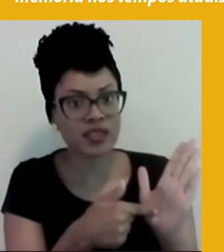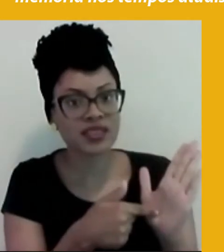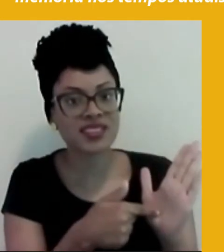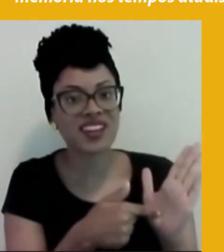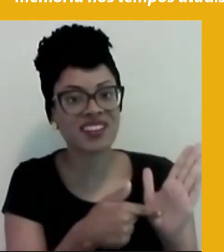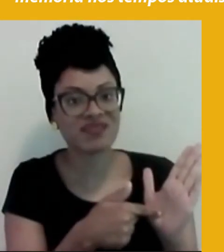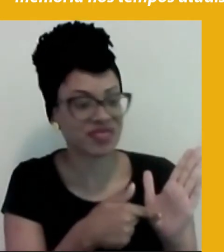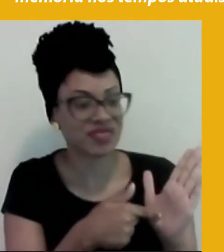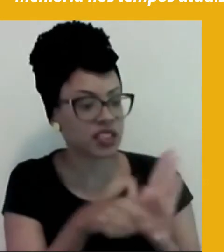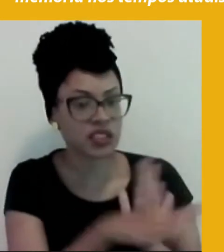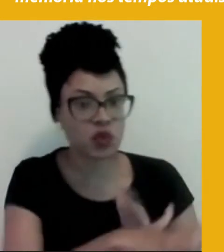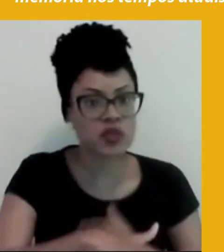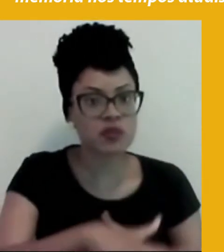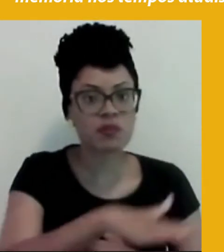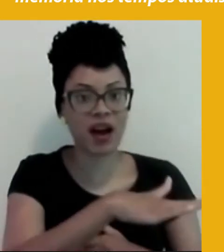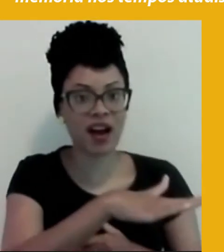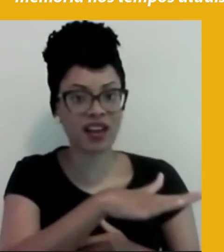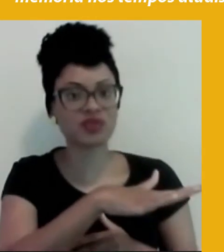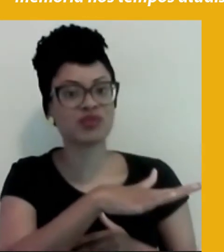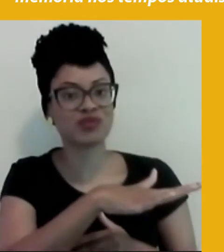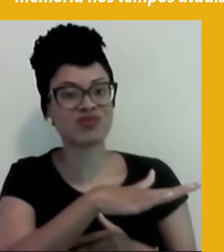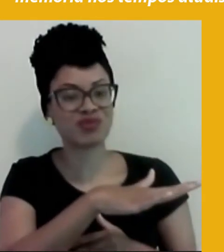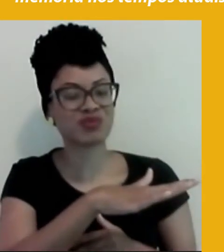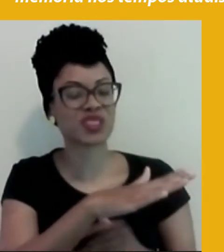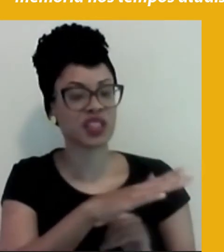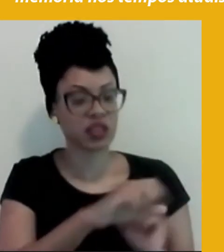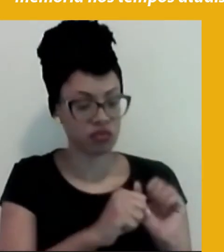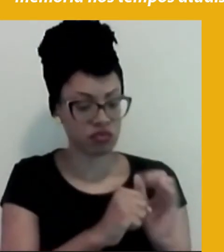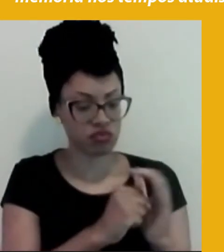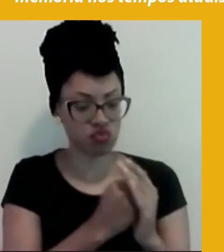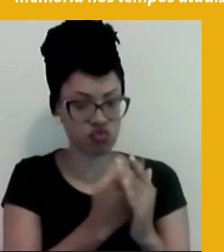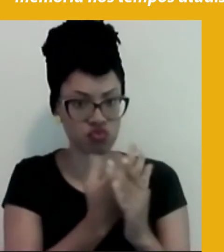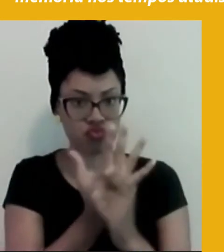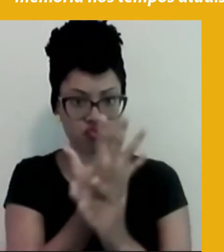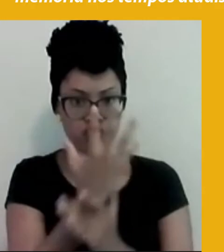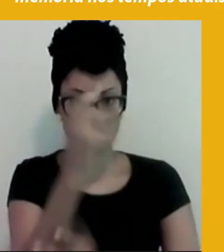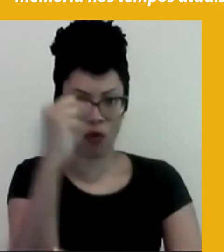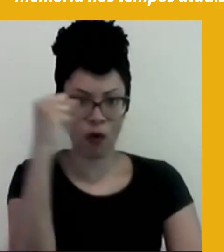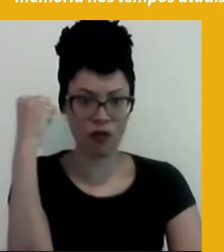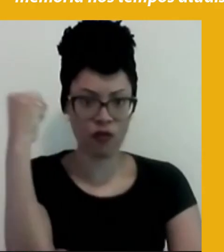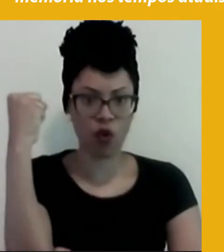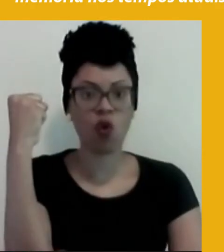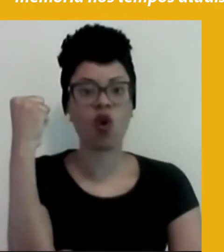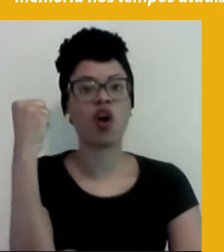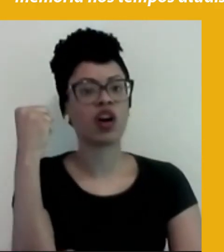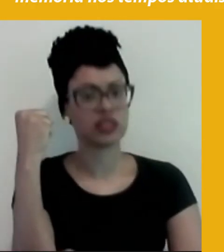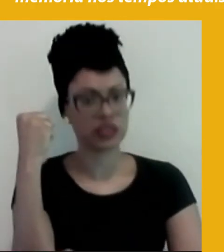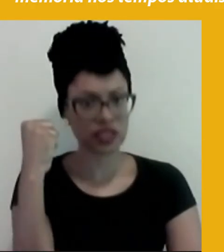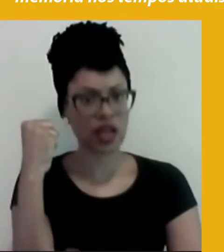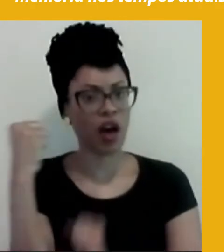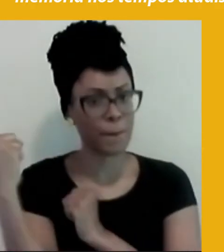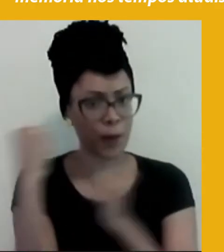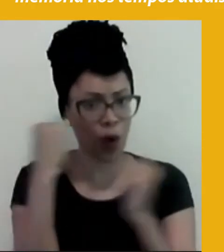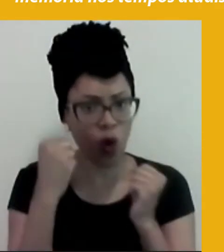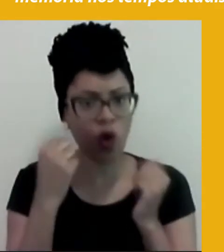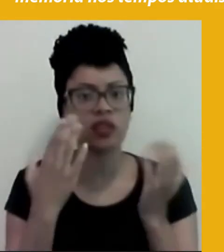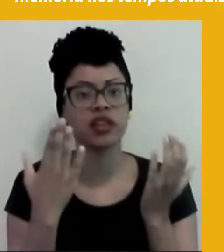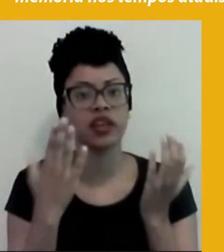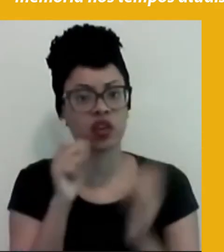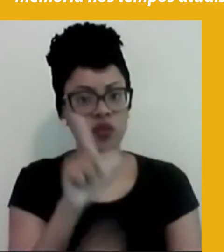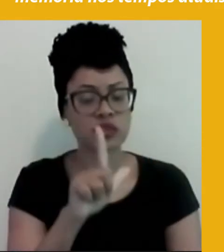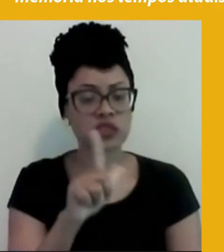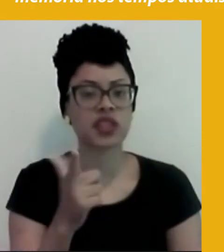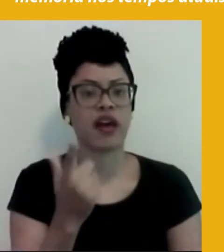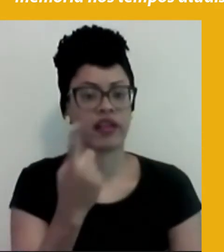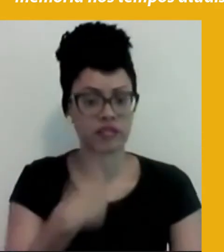se conectam na força e no poder. Ele acreditava nesse mundo dos espaços banais, ali sairia a sabedoria e a